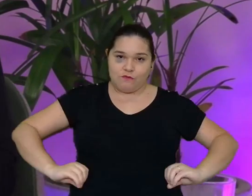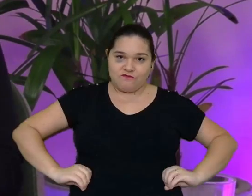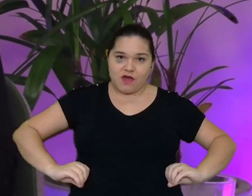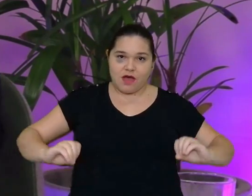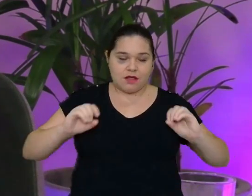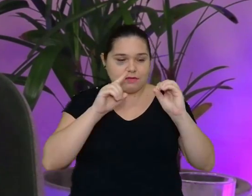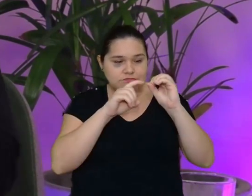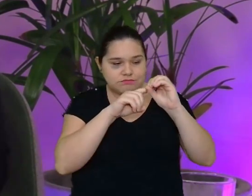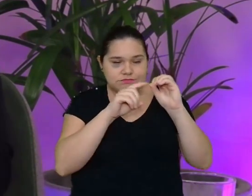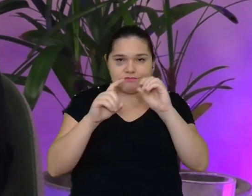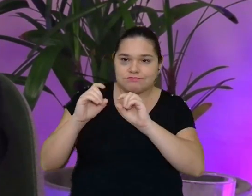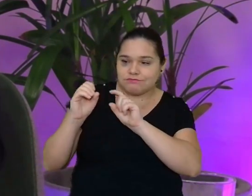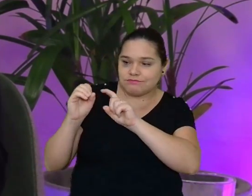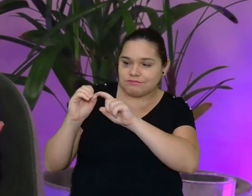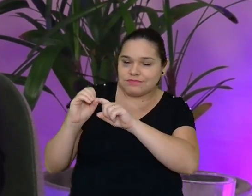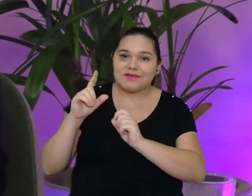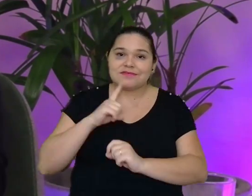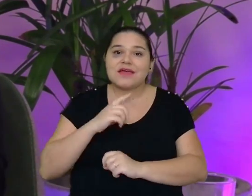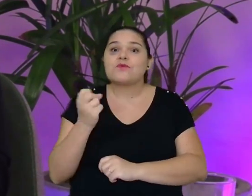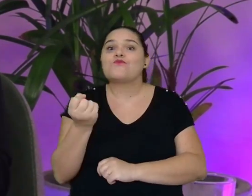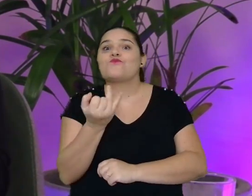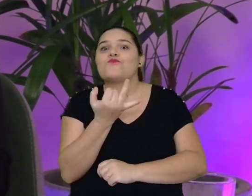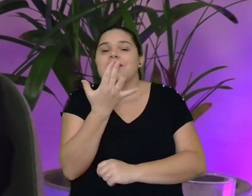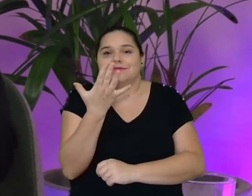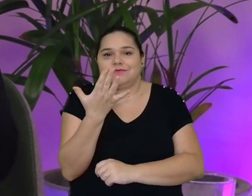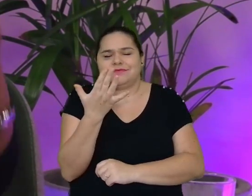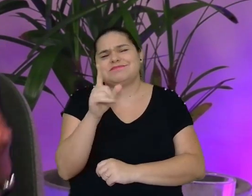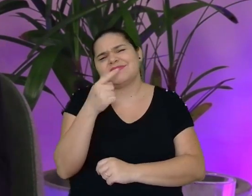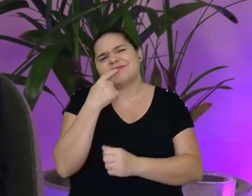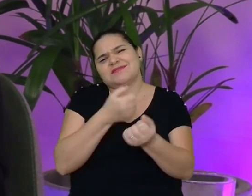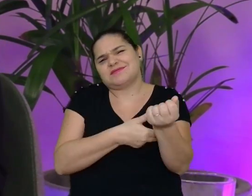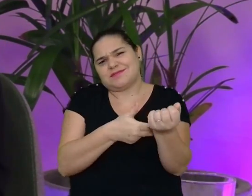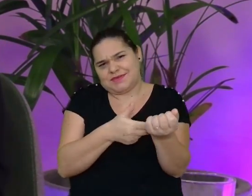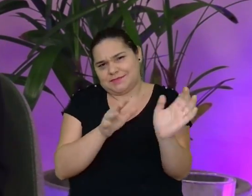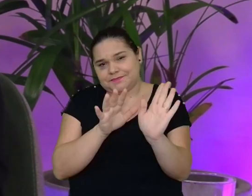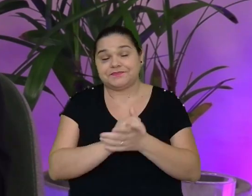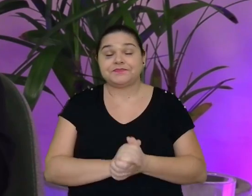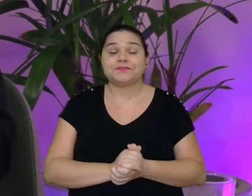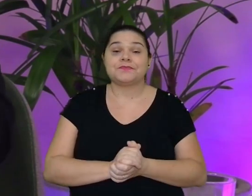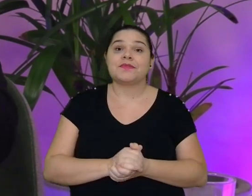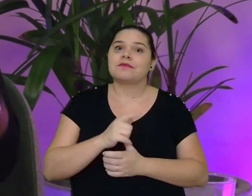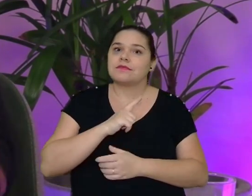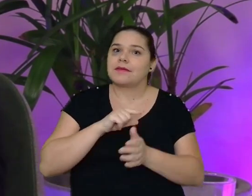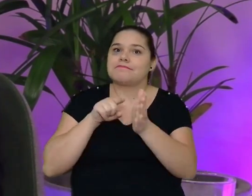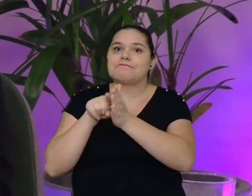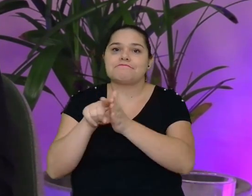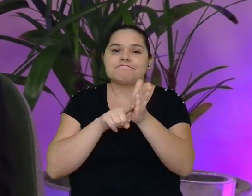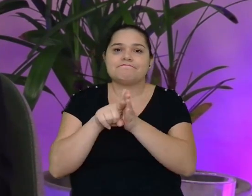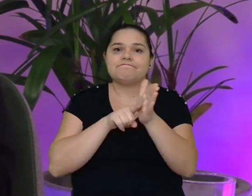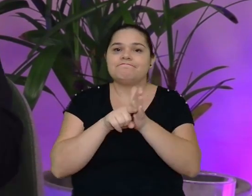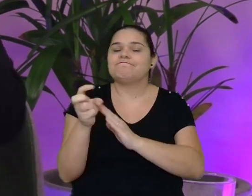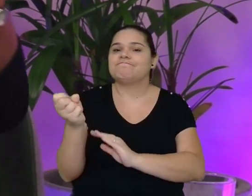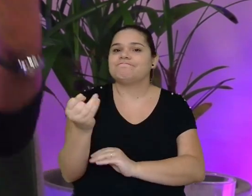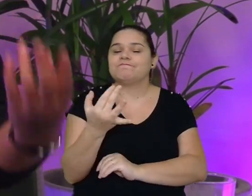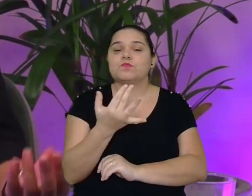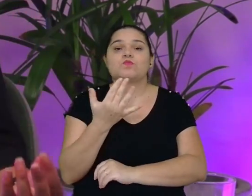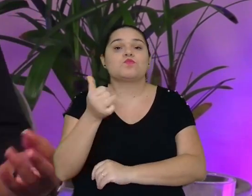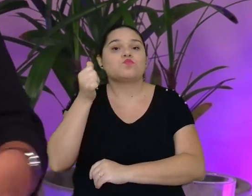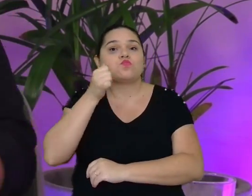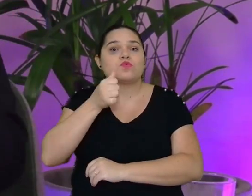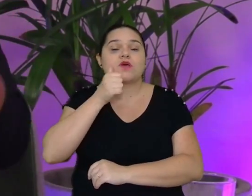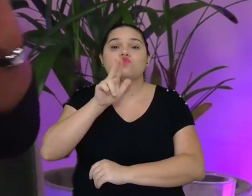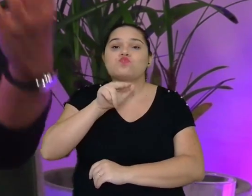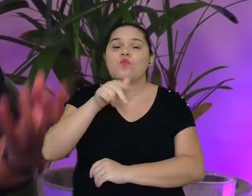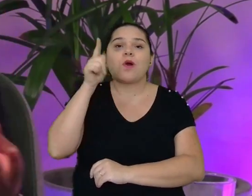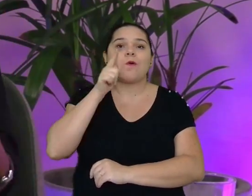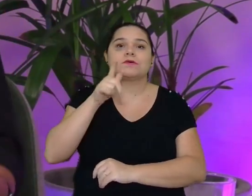melhor do que eu, mas para o pessoal entender, é um exame de sangue. E tem vários estudos que mostram que tem um número muito grande de mulheres que nunca chegou ao orgasmo, que